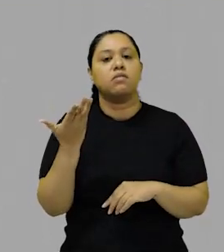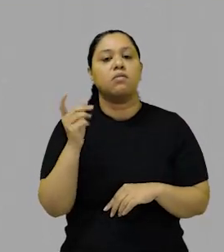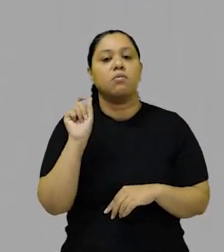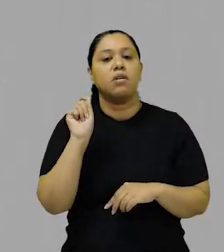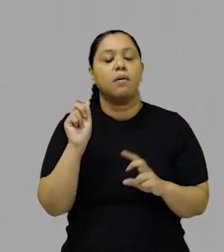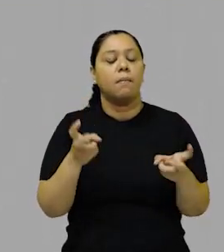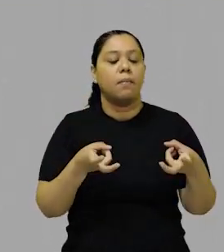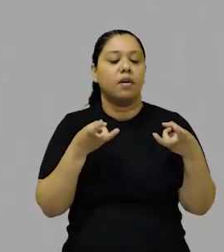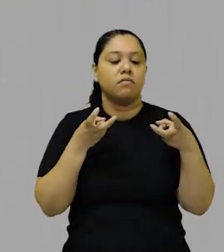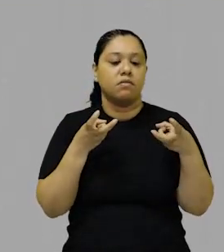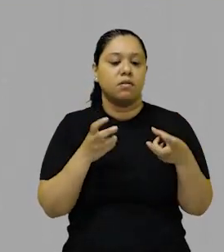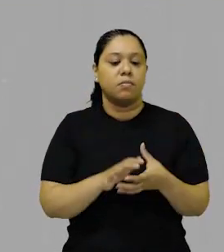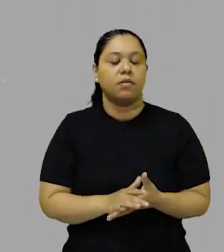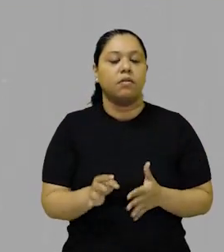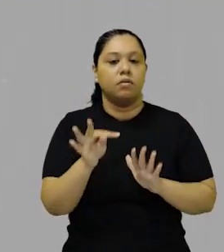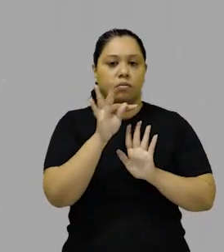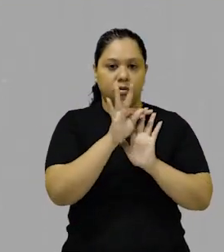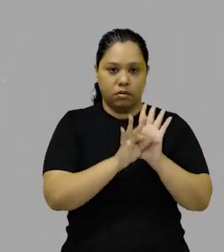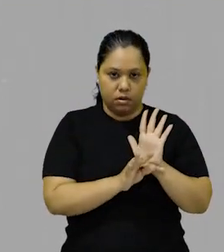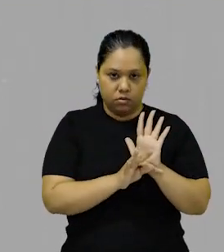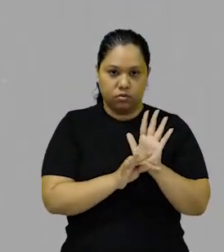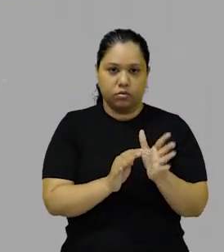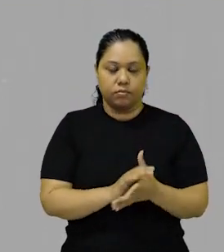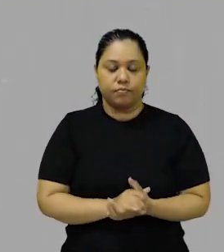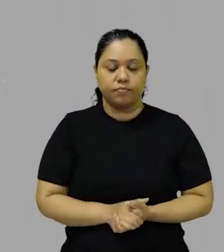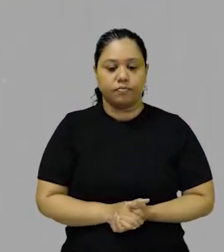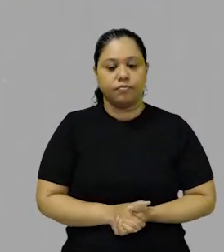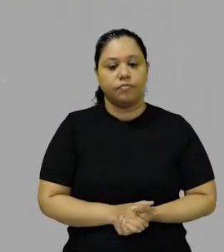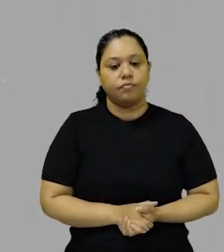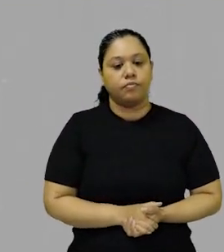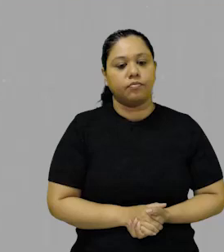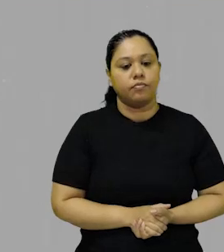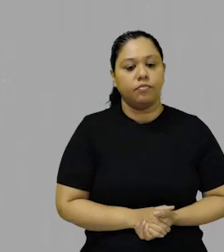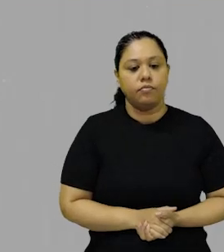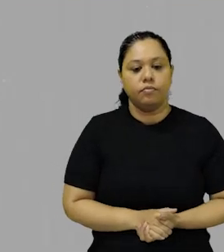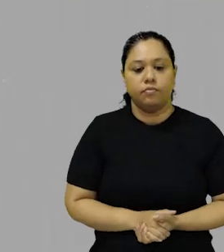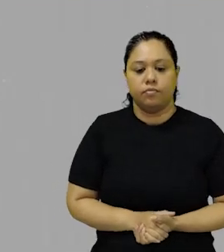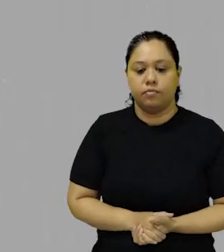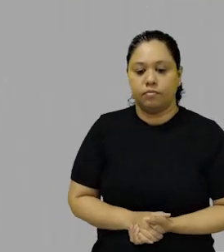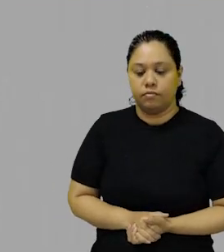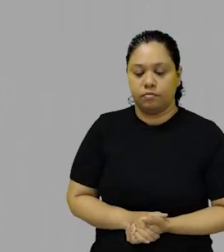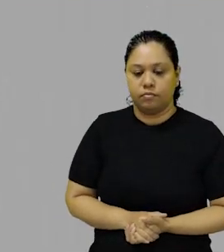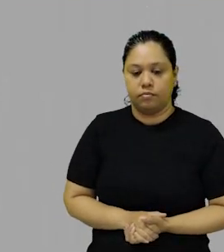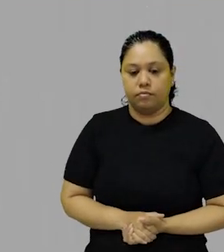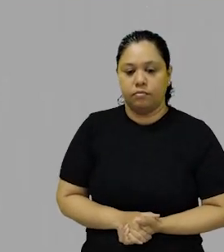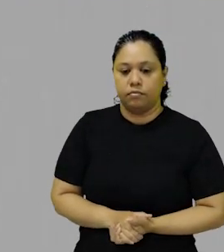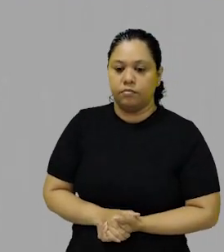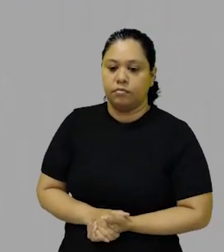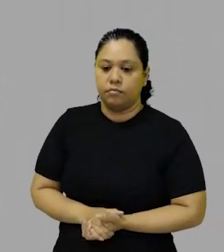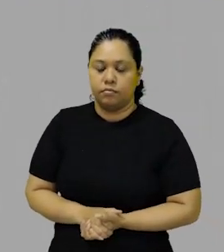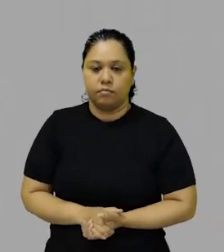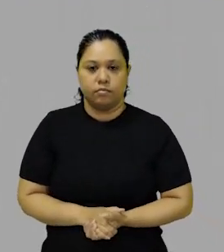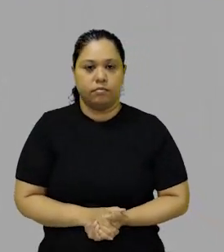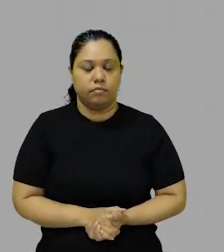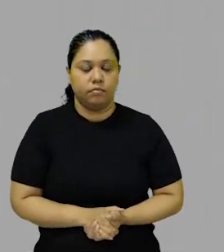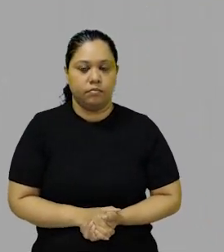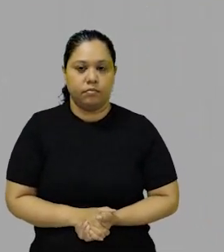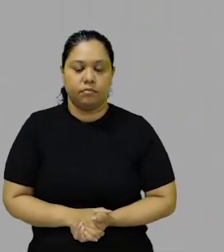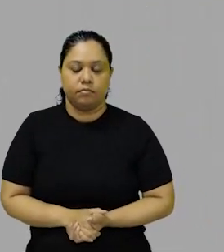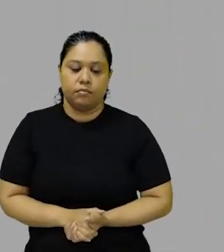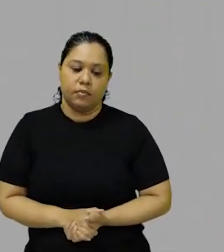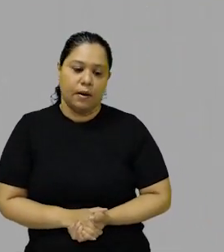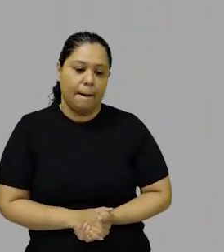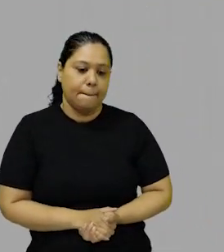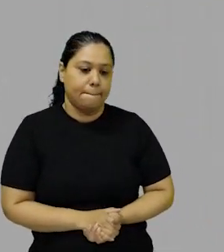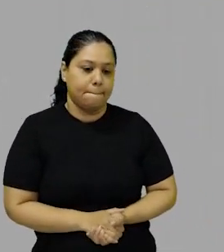você identifique isso. E lá no texto ela diz, sitting on a park bench, thinking about a friend of mine. He